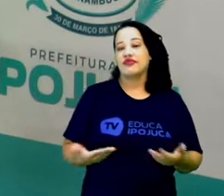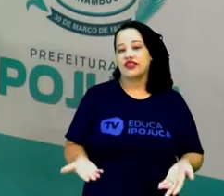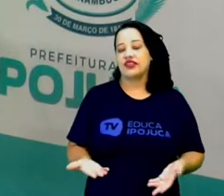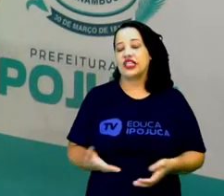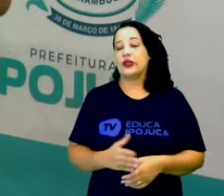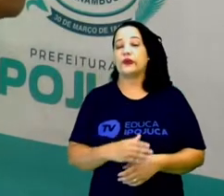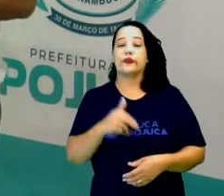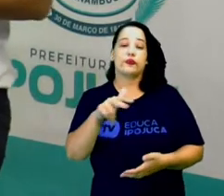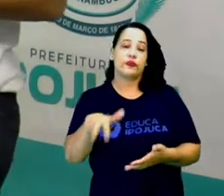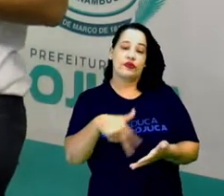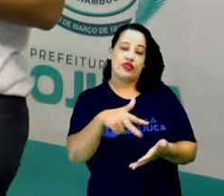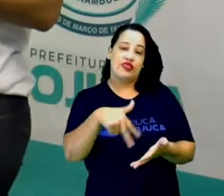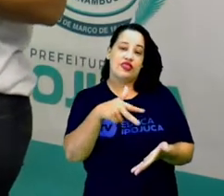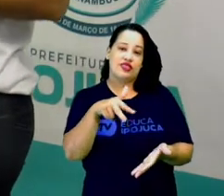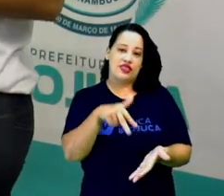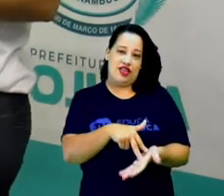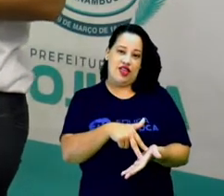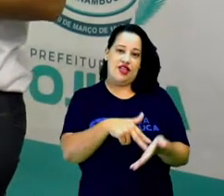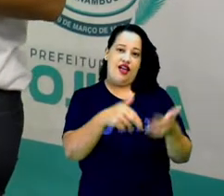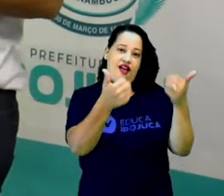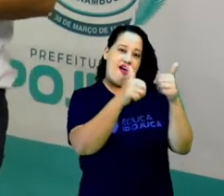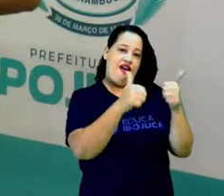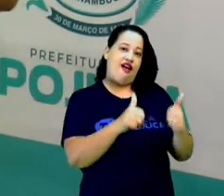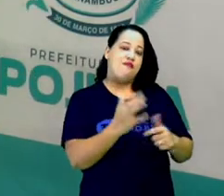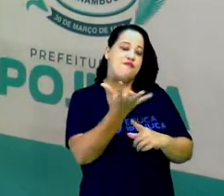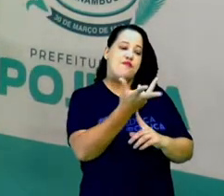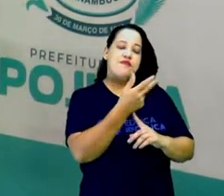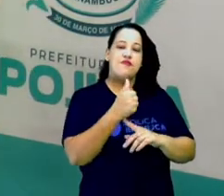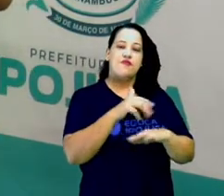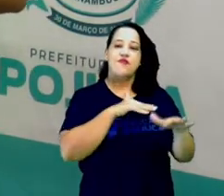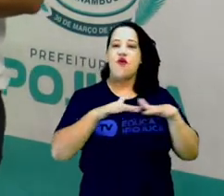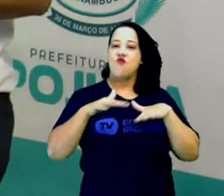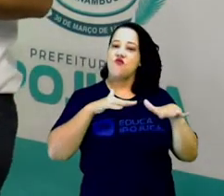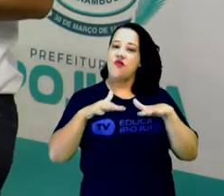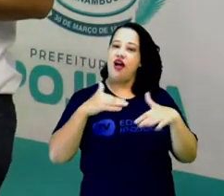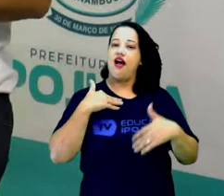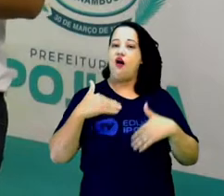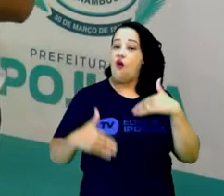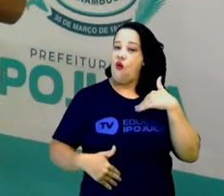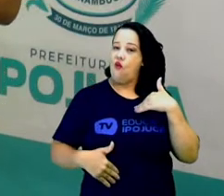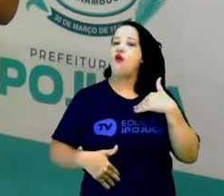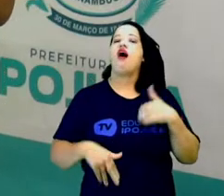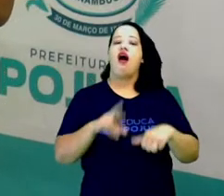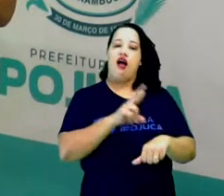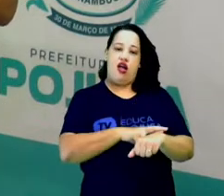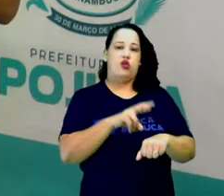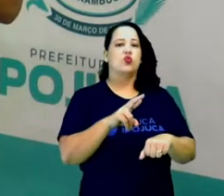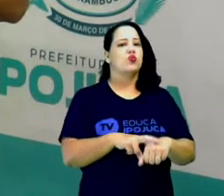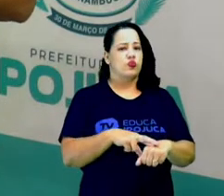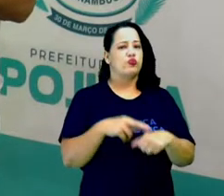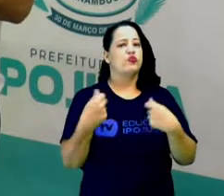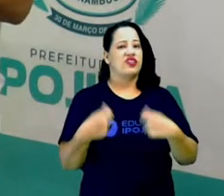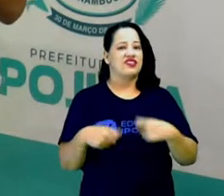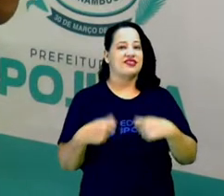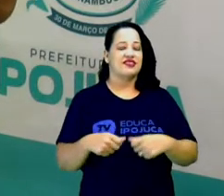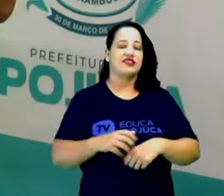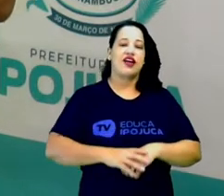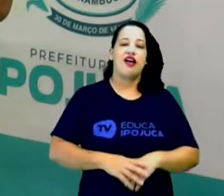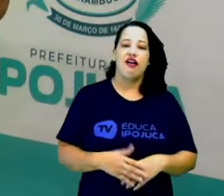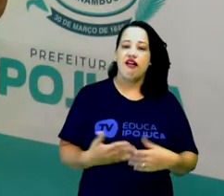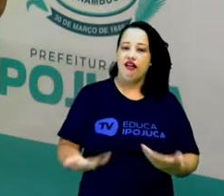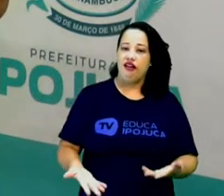A dança, arte de movimentar o corpo em certo ritmo, é uma das três principais